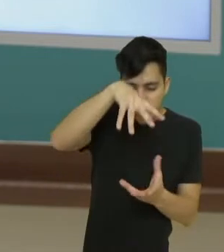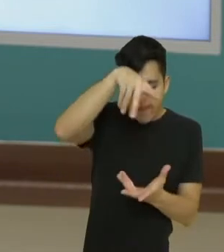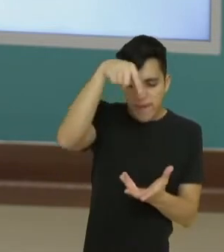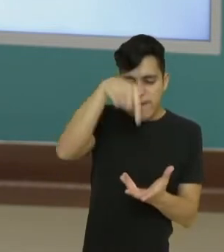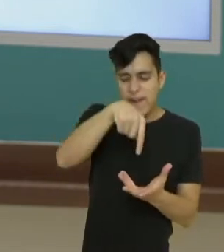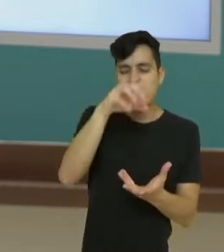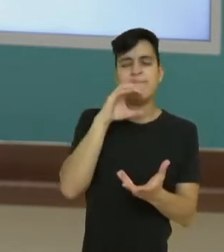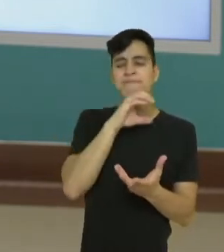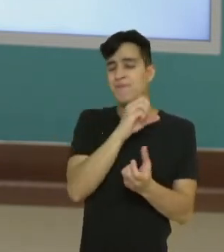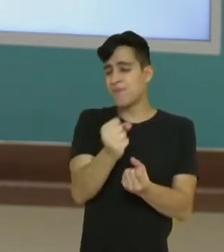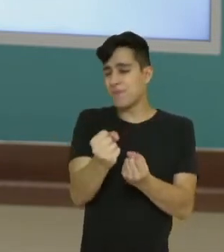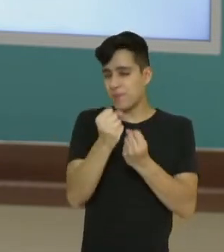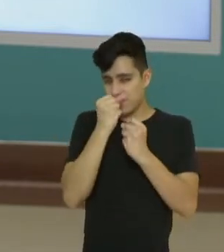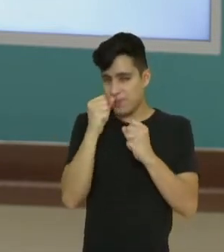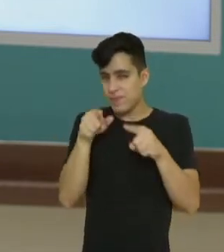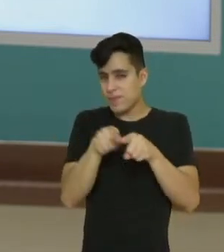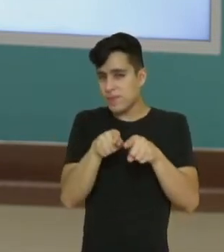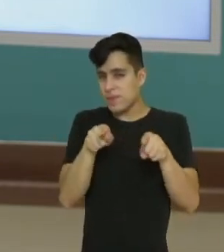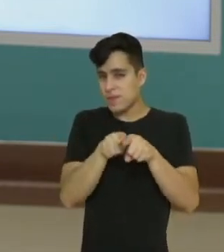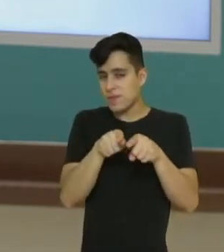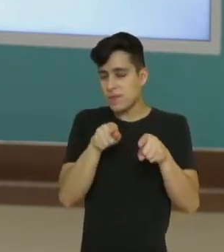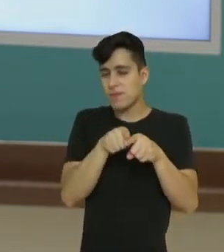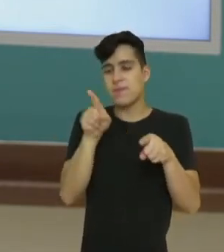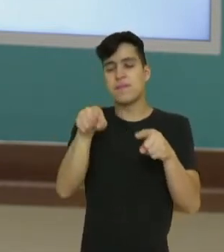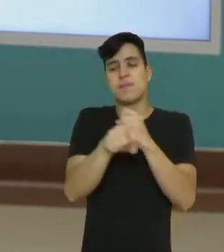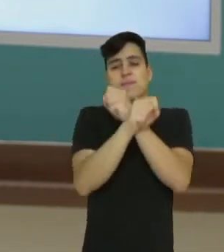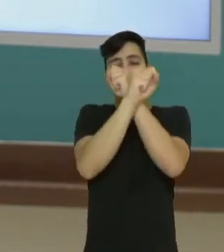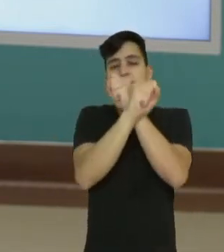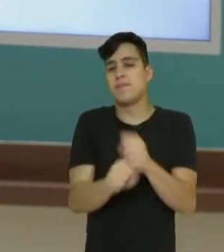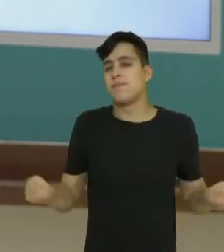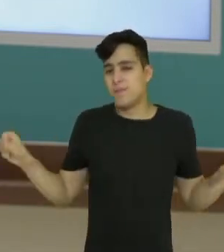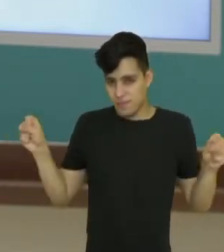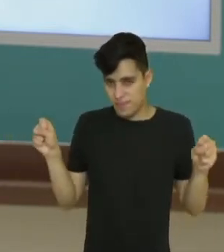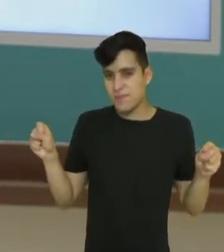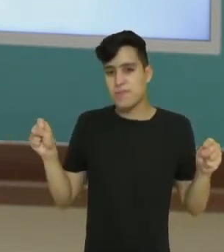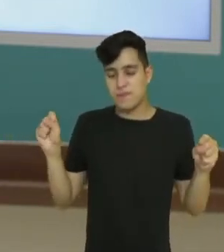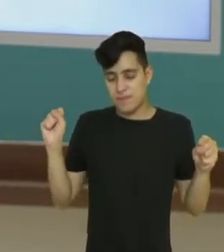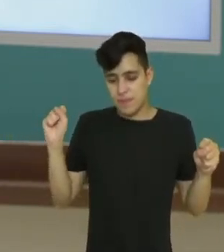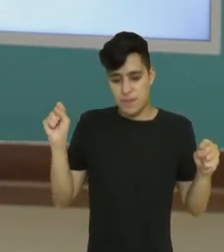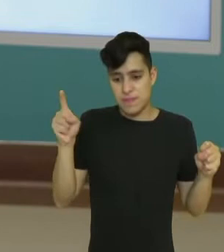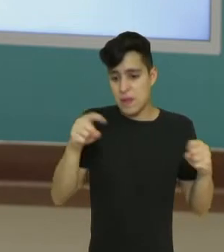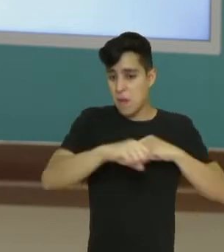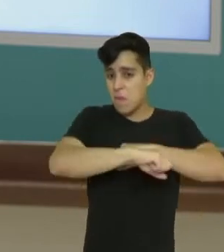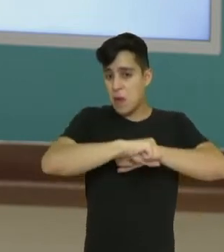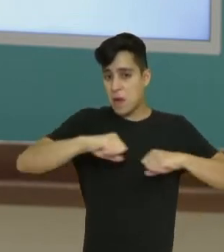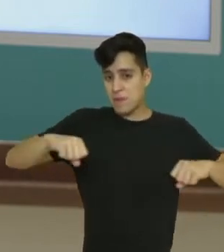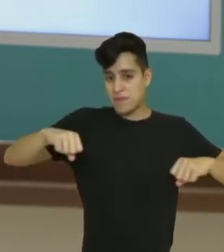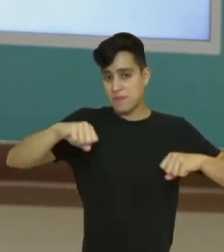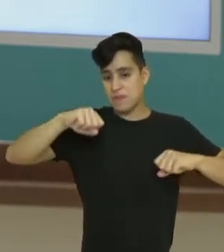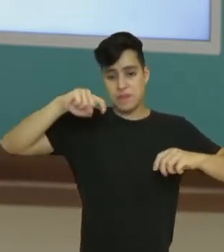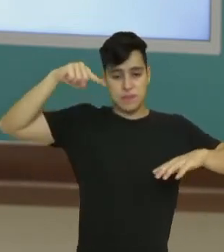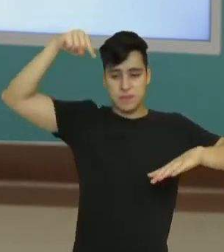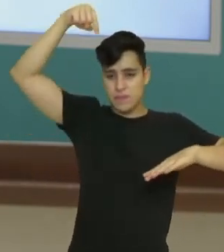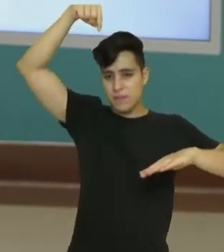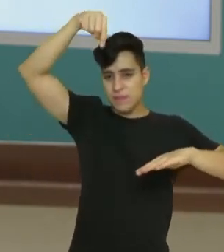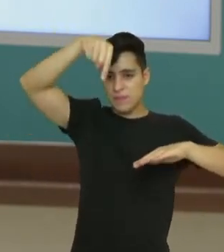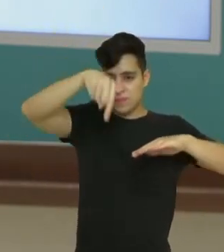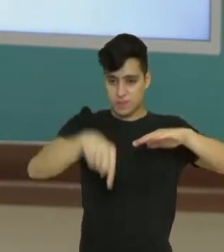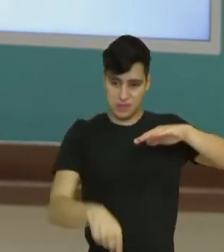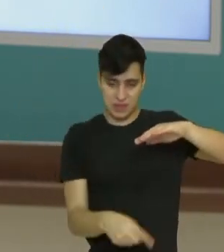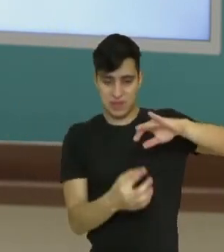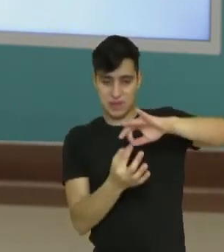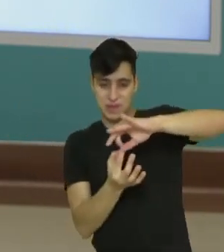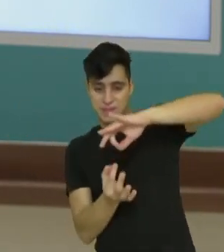planeta é muito quente e isso impossibilita, junto com a pressão, que a gente cave um buraco que